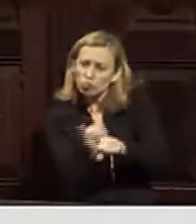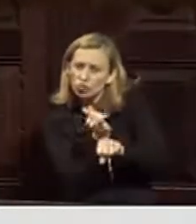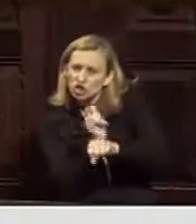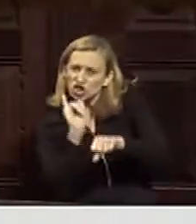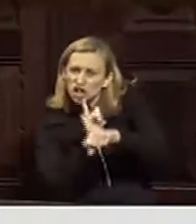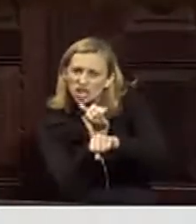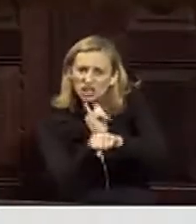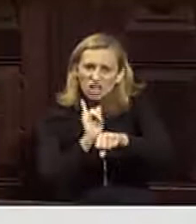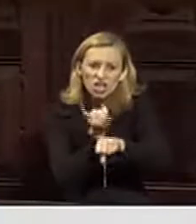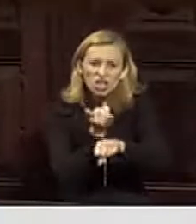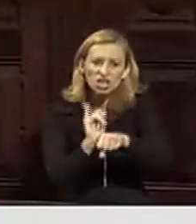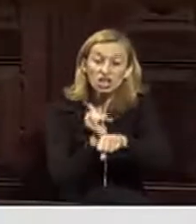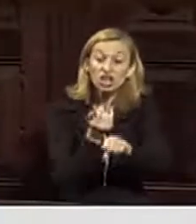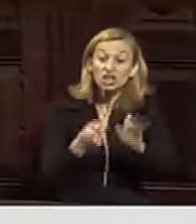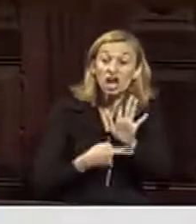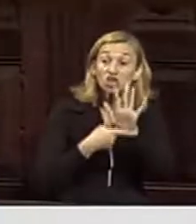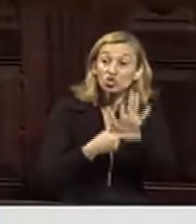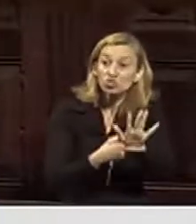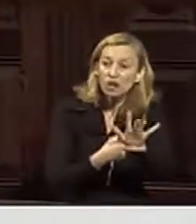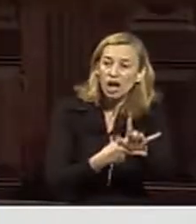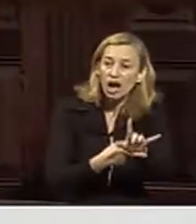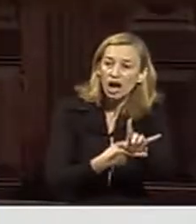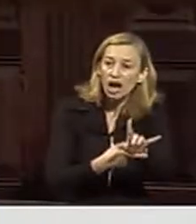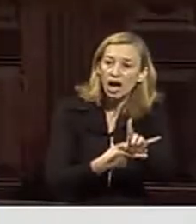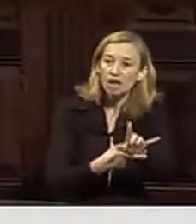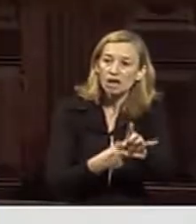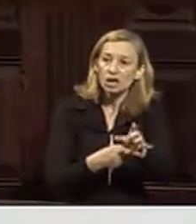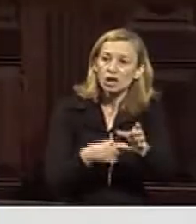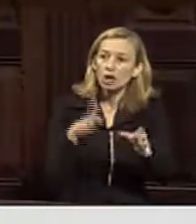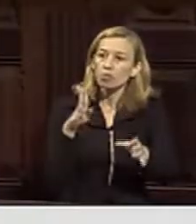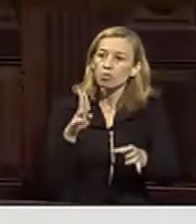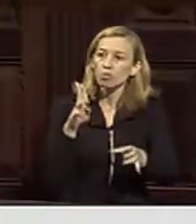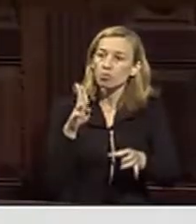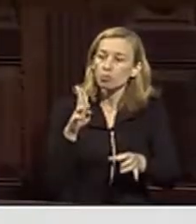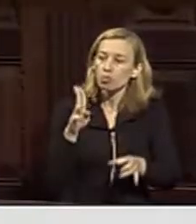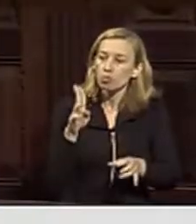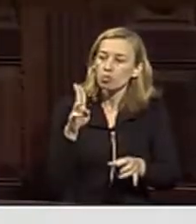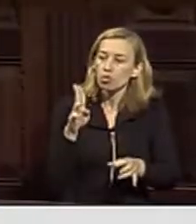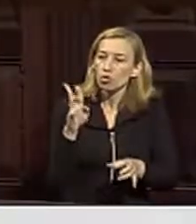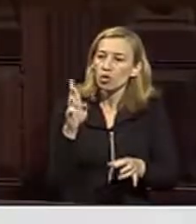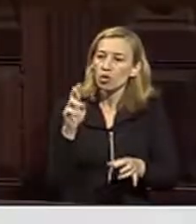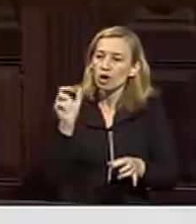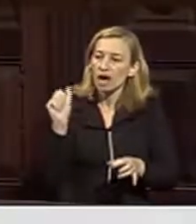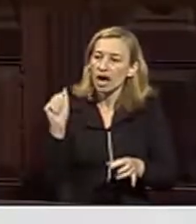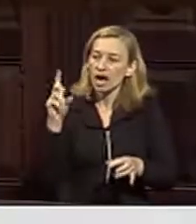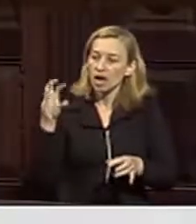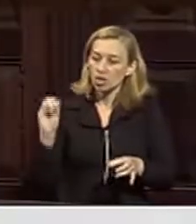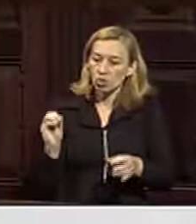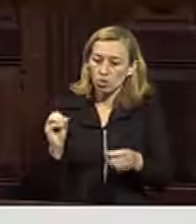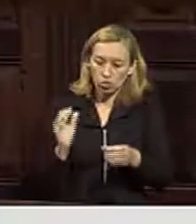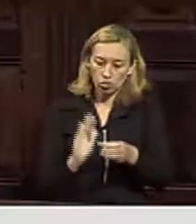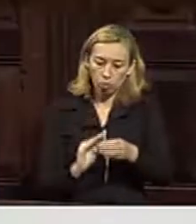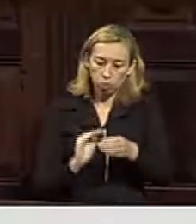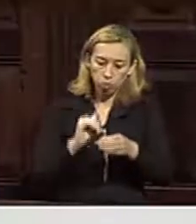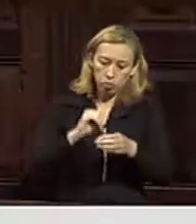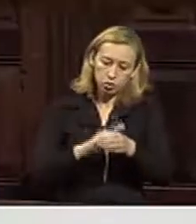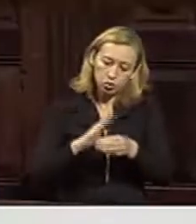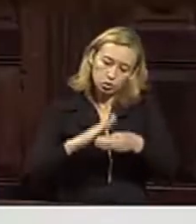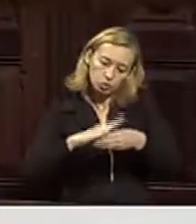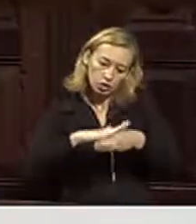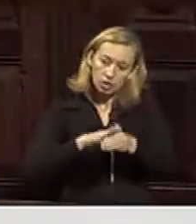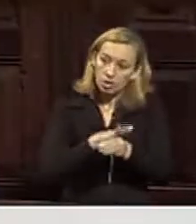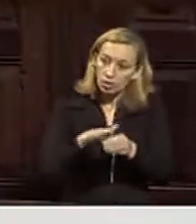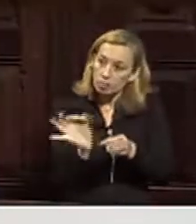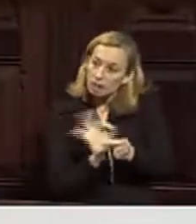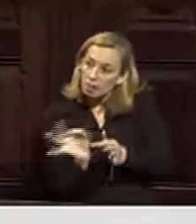de tapa-buraco e de roçar o mato que toma conta de todos os acostamentos das nossas estradas, seguramente nós